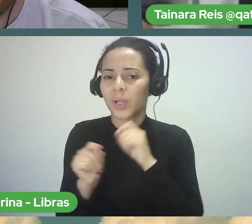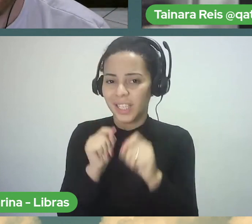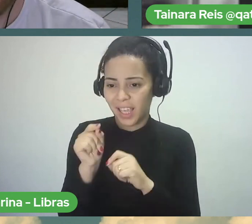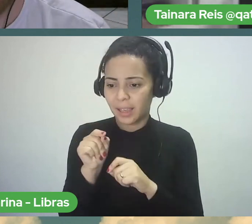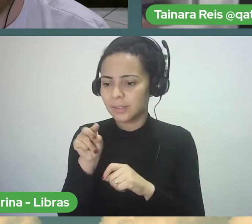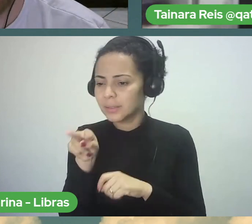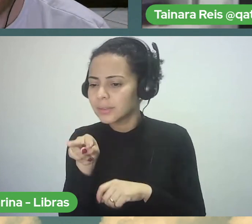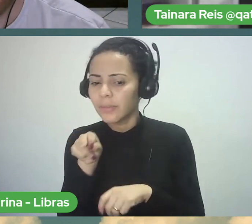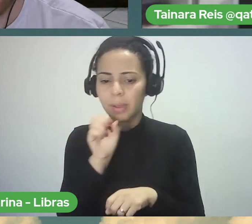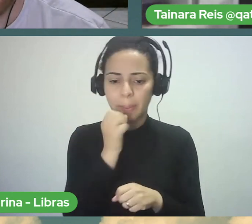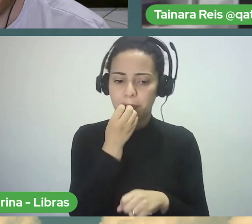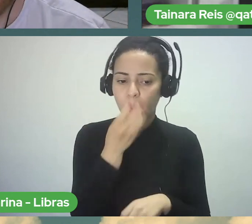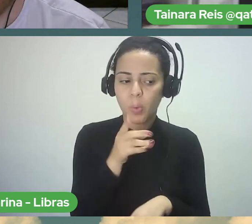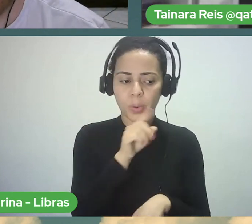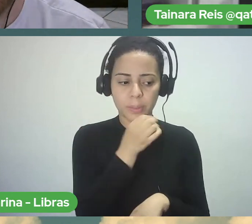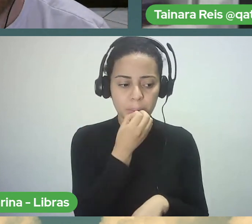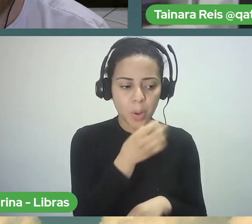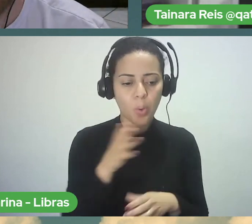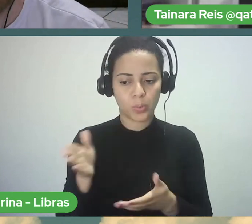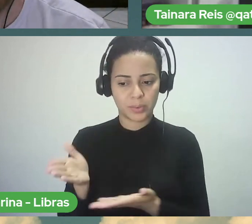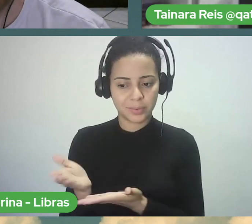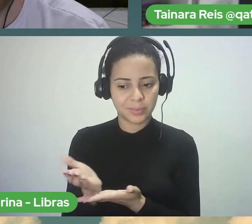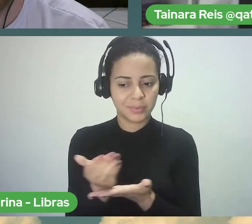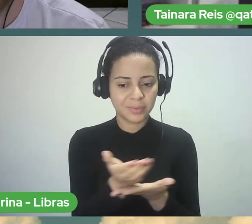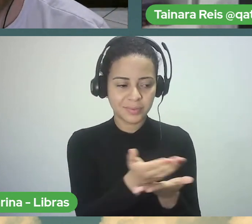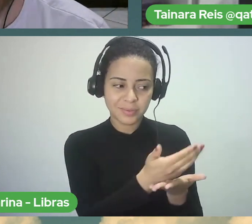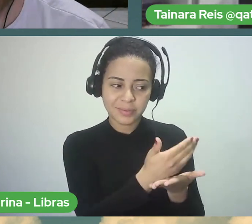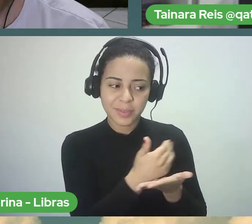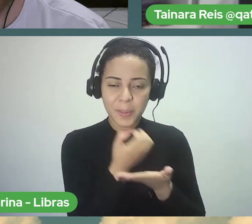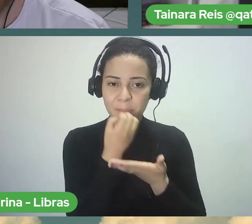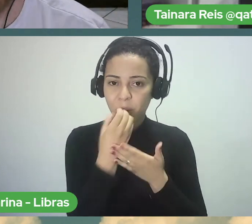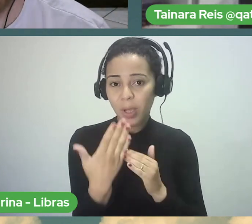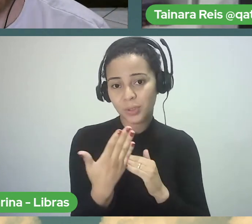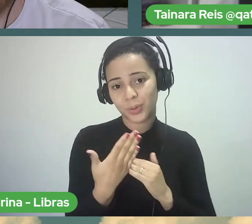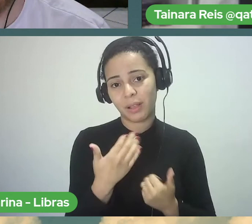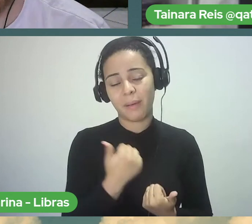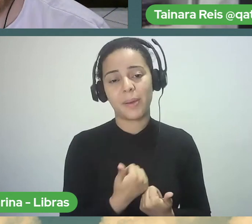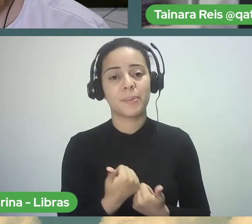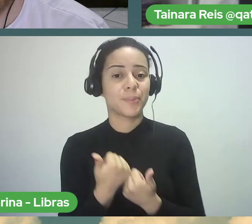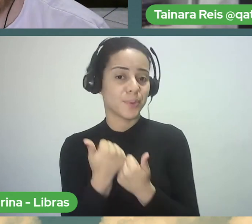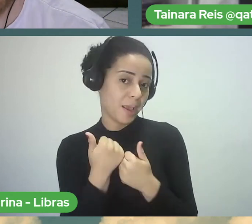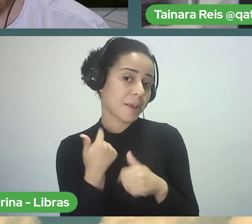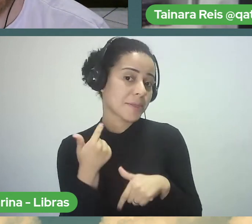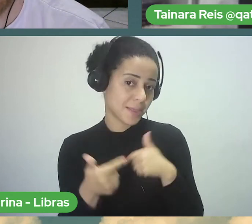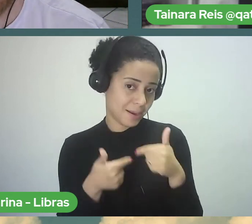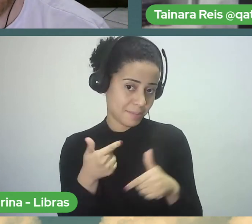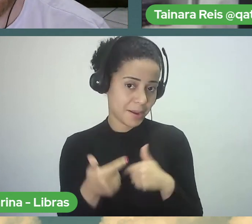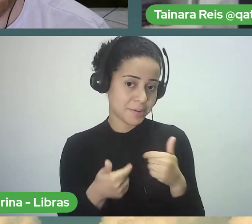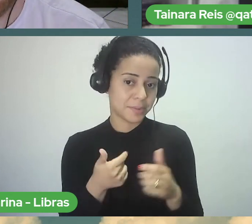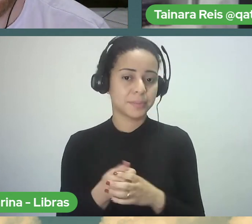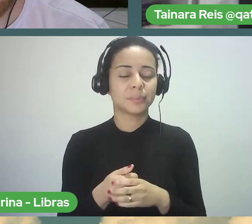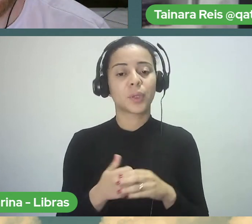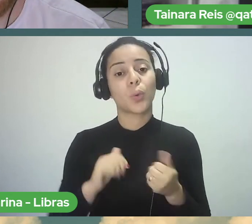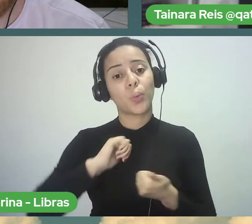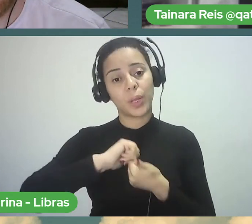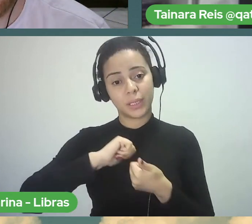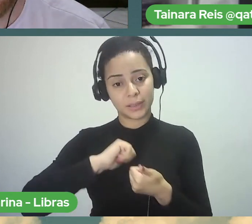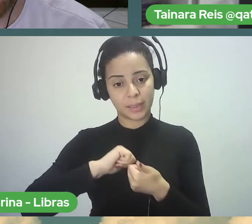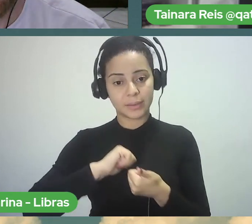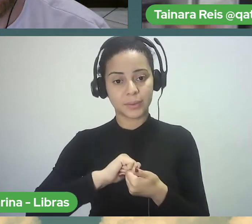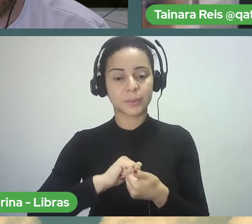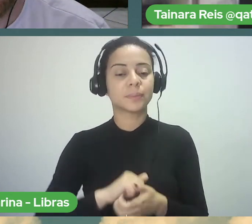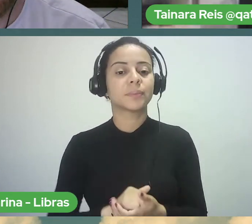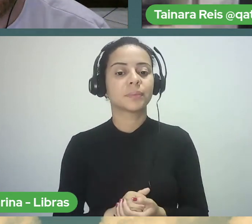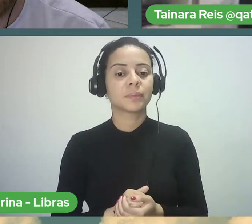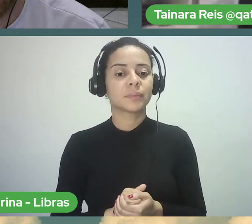fazer sentido dentro do meu contexto e que pode, de fato, me apoiar, me ajudar na minha estratégia de qualidade. Então, a minha sugestão